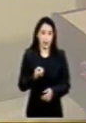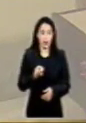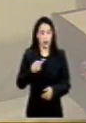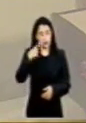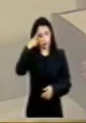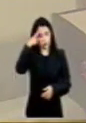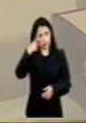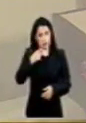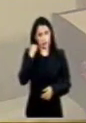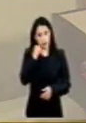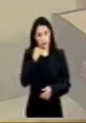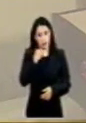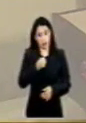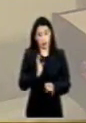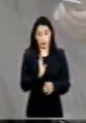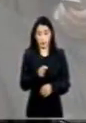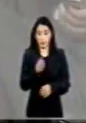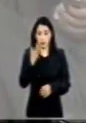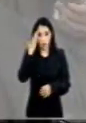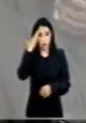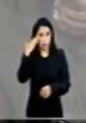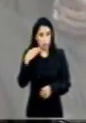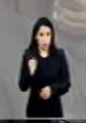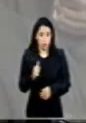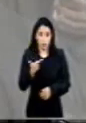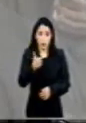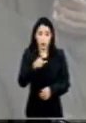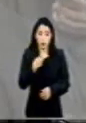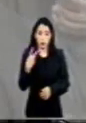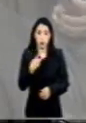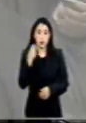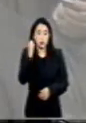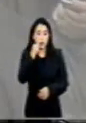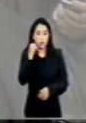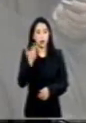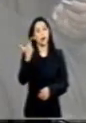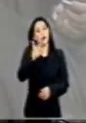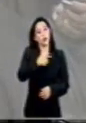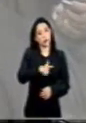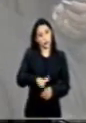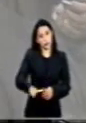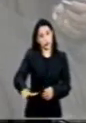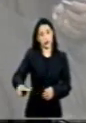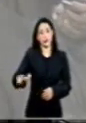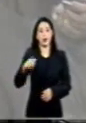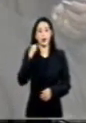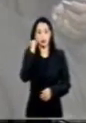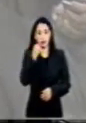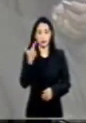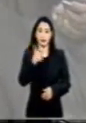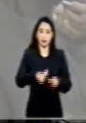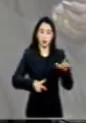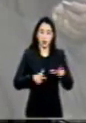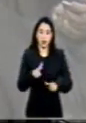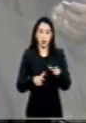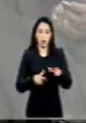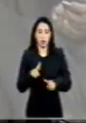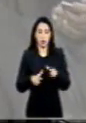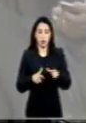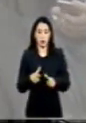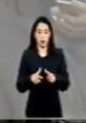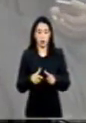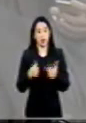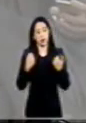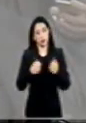já tinha elementos de que outros dois senadores continuavam no exercício do mandato e, portanto, atrairia a competência dessa